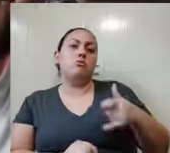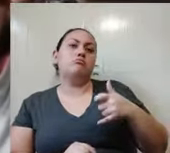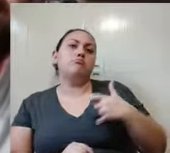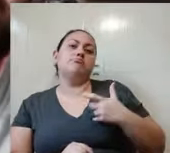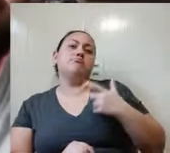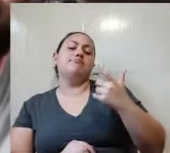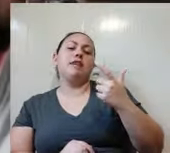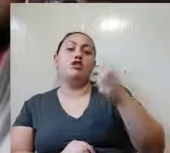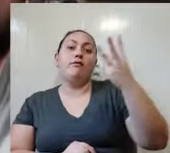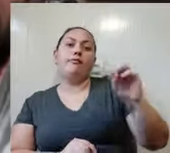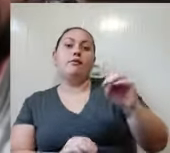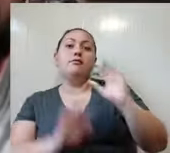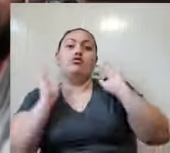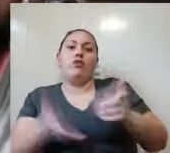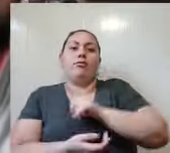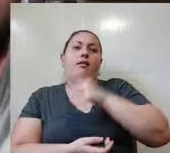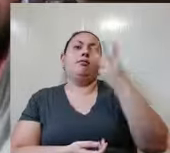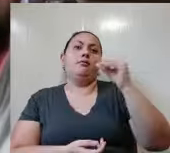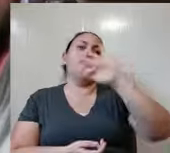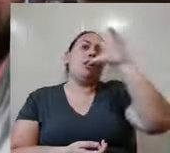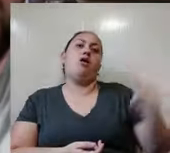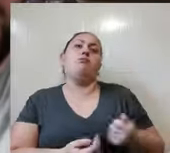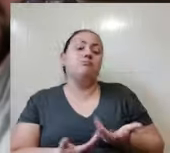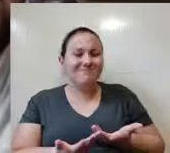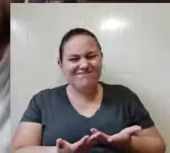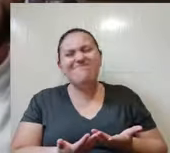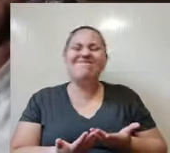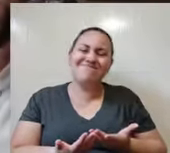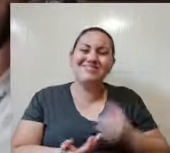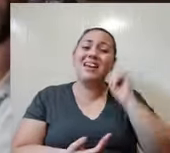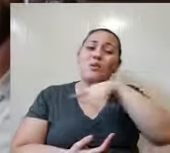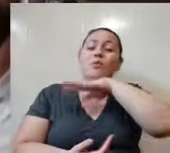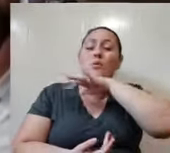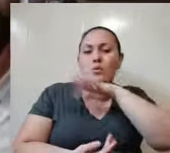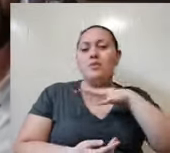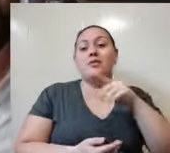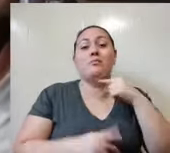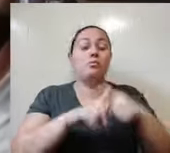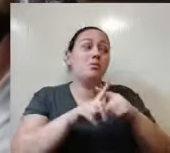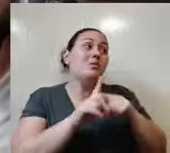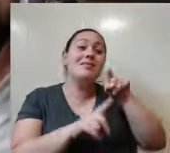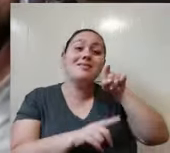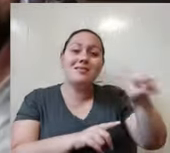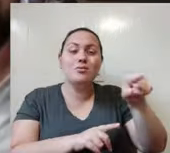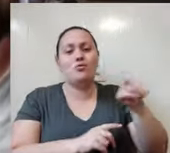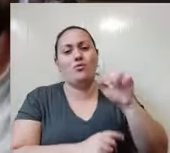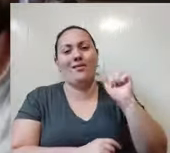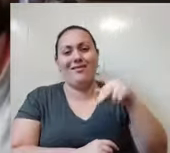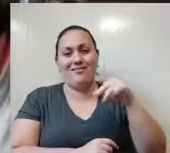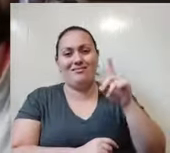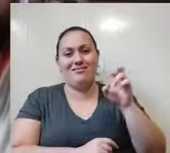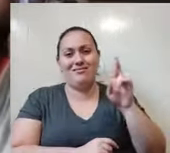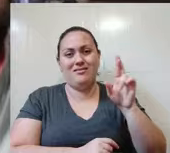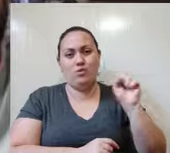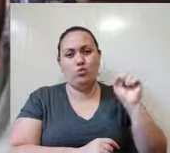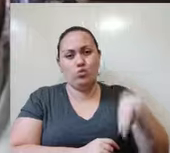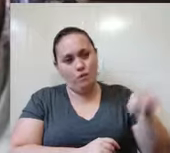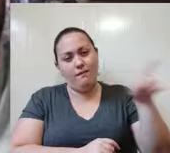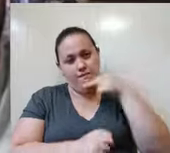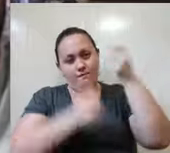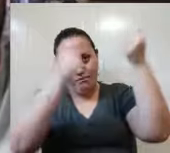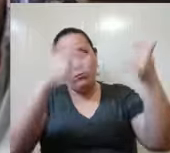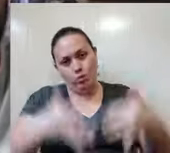bem legal para ela, né? Sim. E que traz à tona, eu acho que tudo isso que o Anderson tá dizendo, e ele